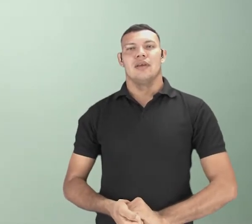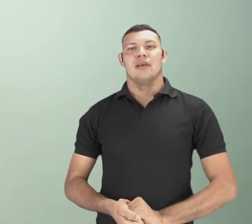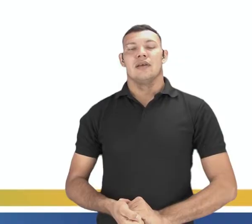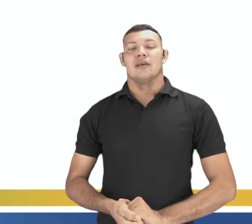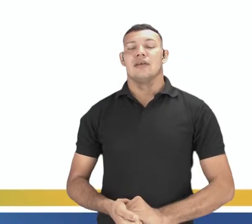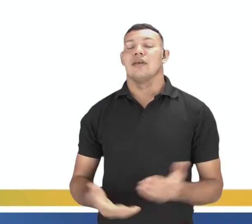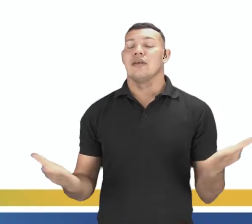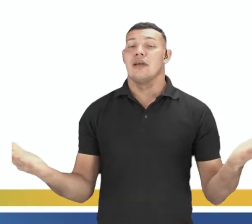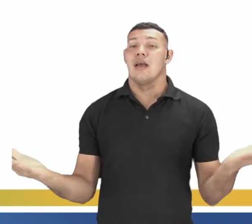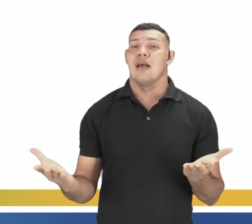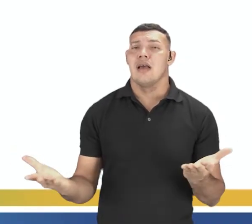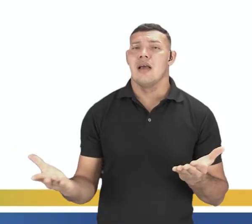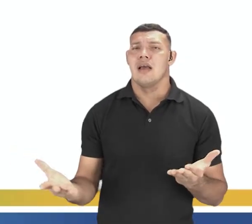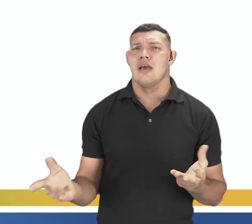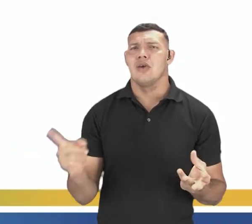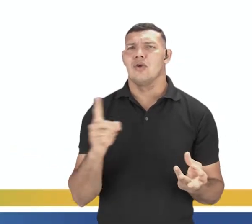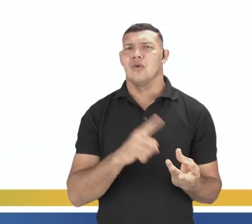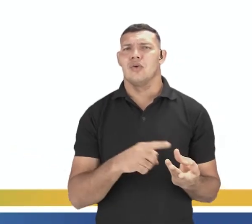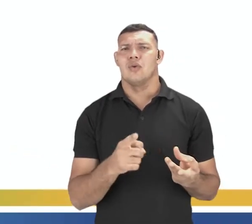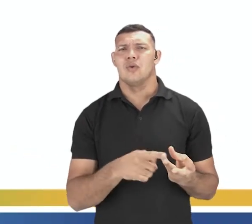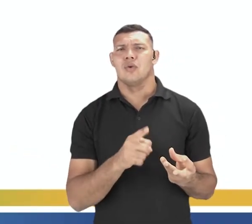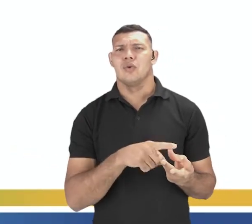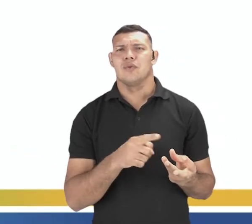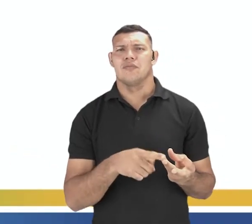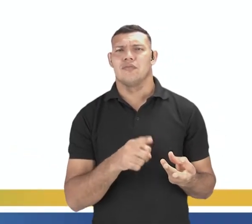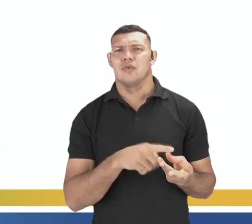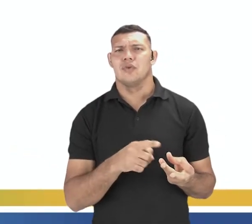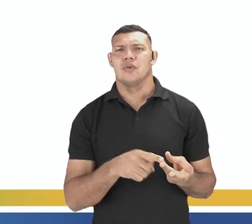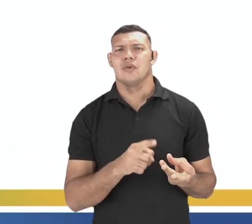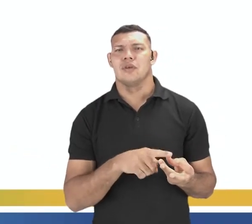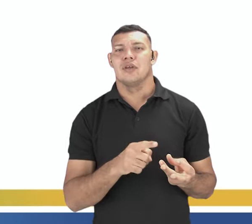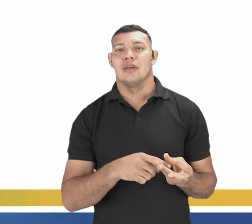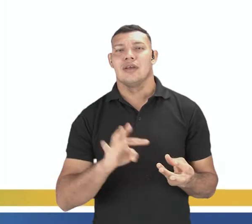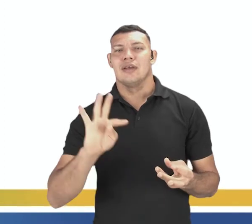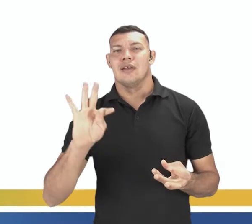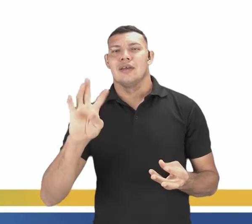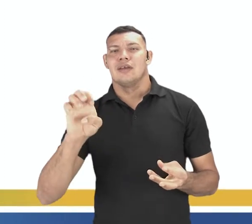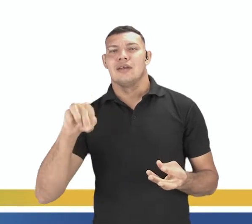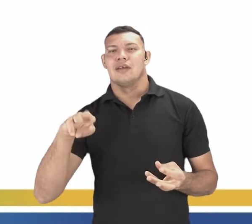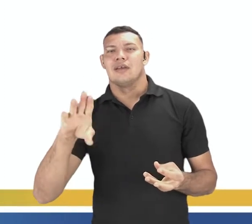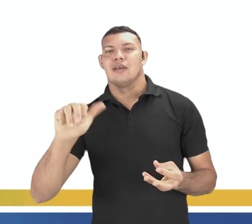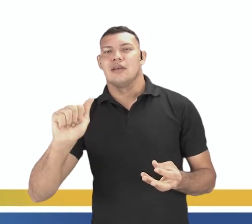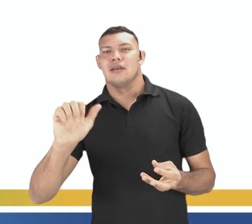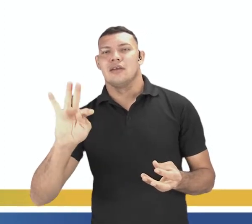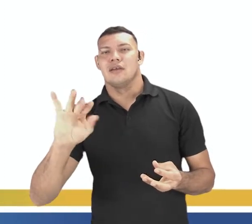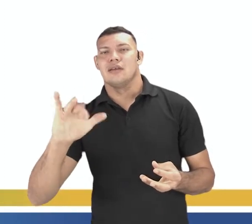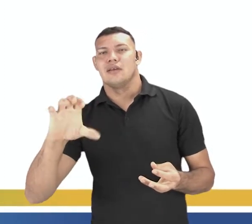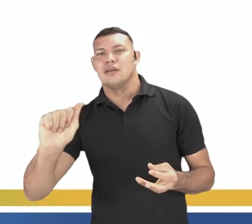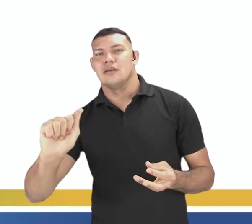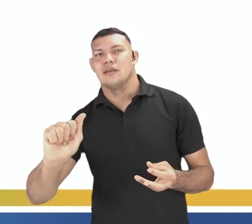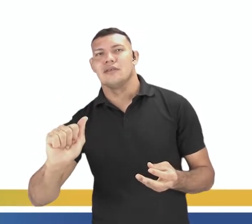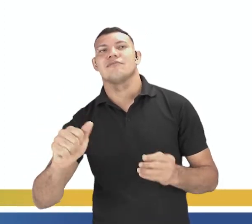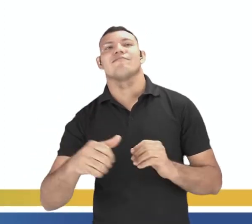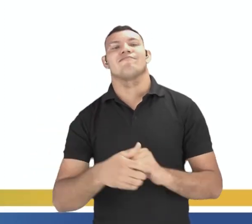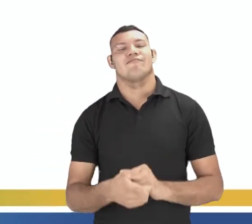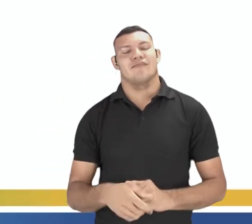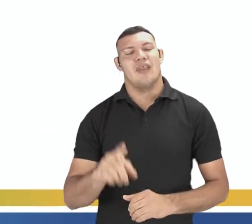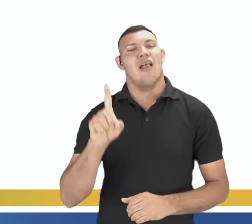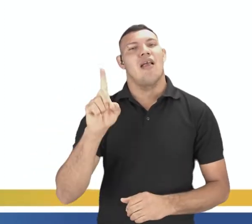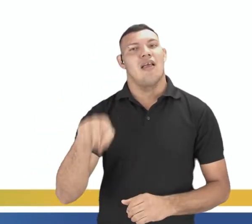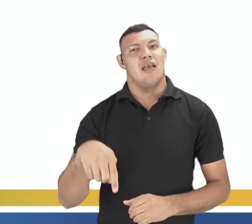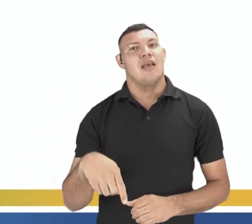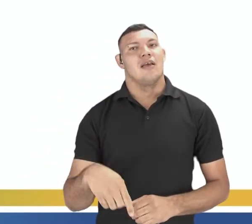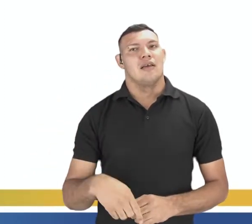Aqui nós temos a vogal temática, mais um elemento de formação da estrutura da palavra. É a